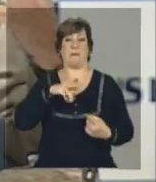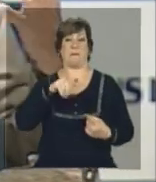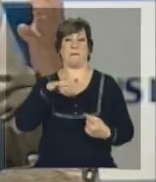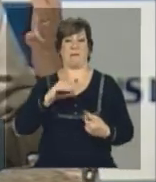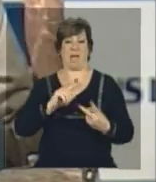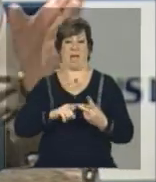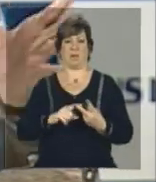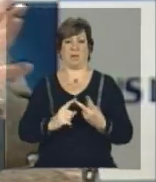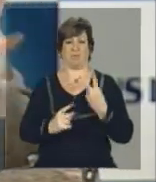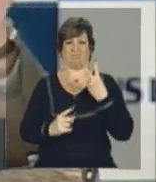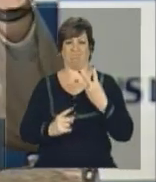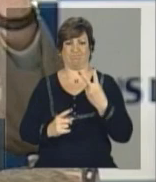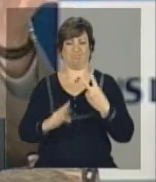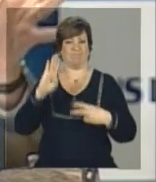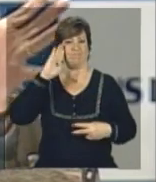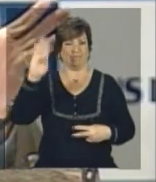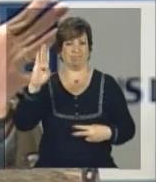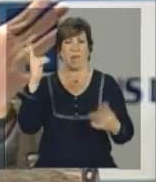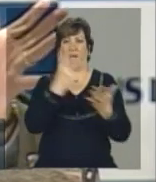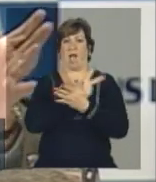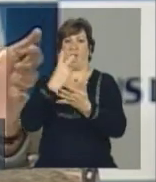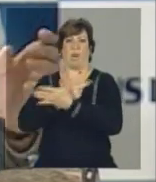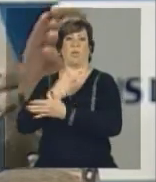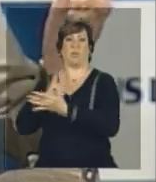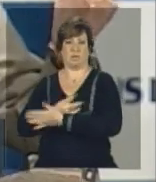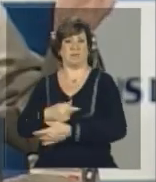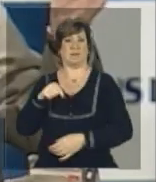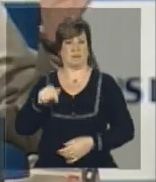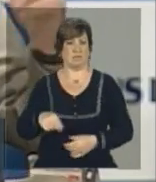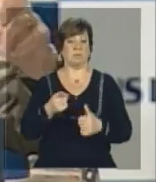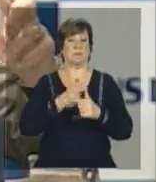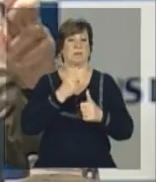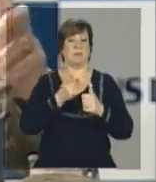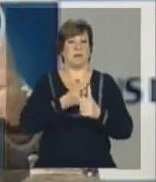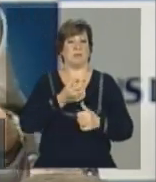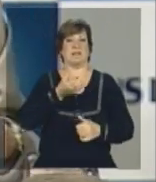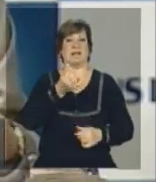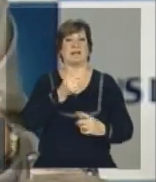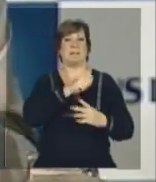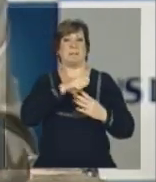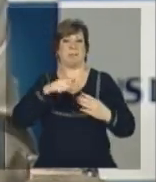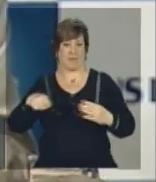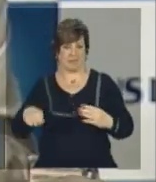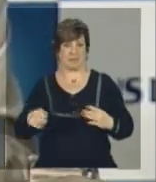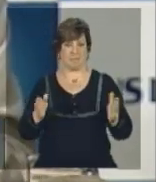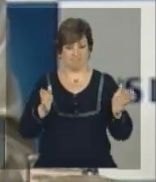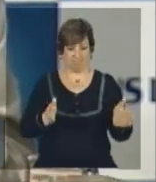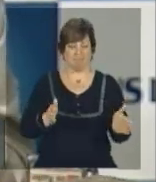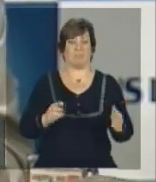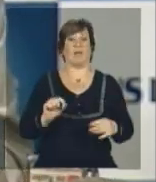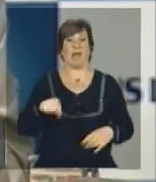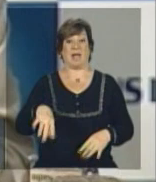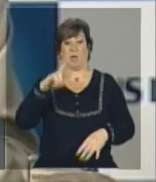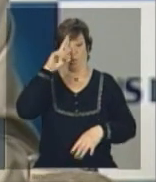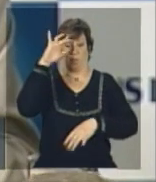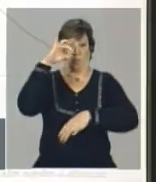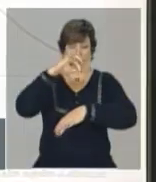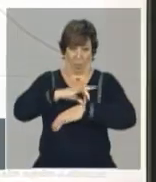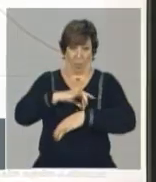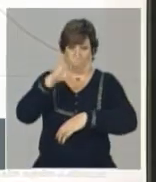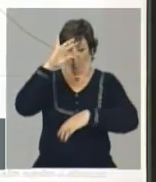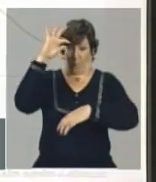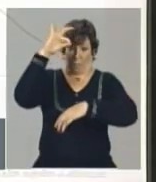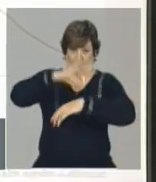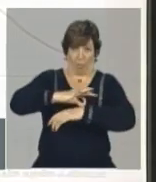grande, 95% dos casos, ocorre nesse primeiro semestre. Esse janeiro, e dengue é uma doença que nunca a gente